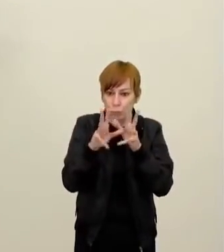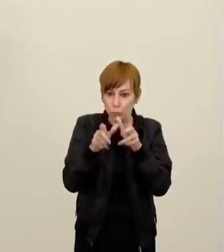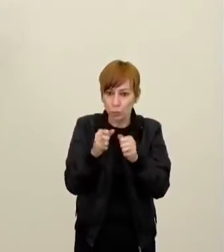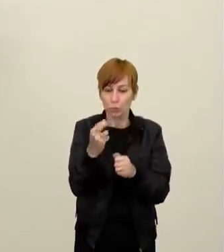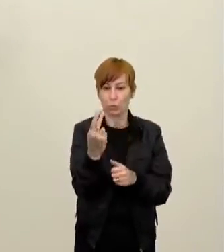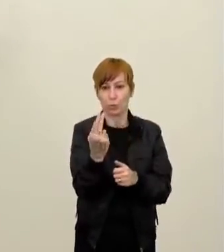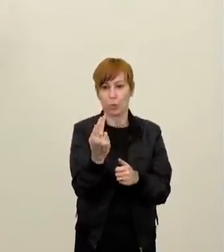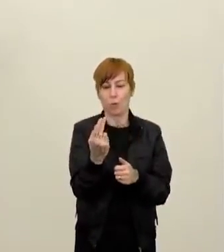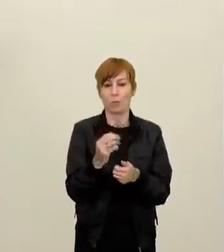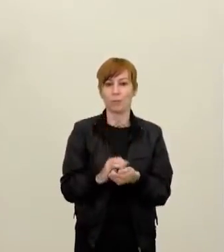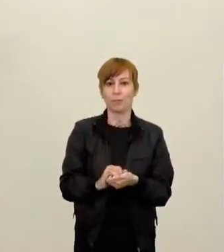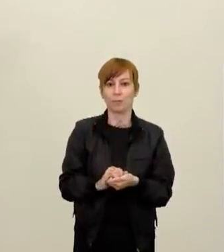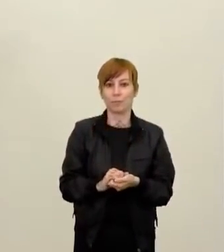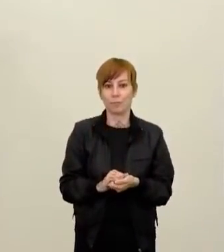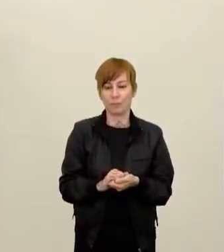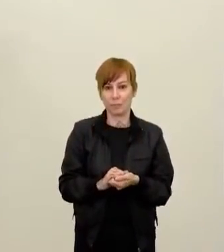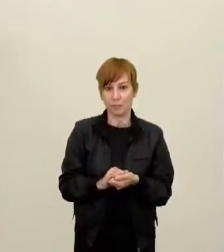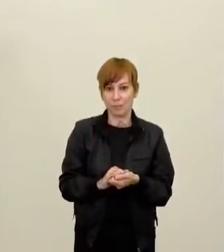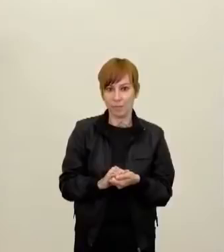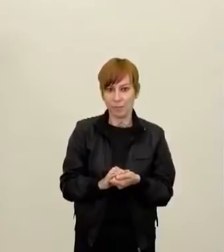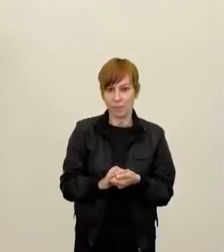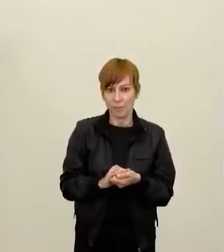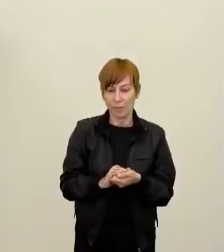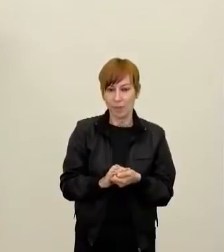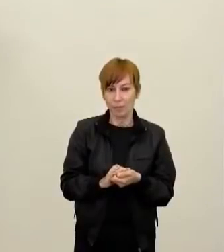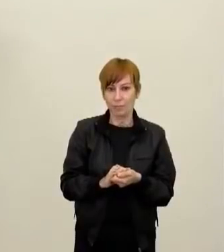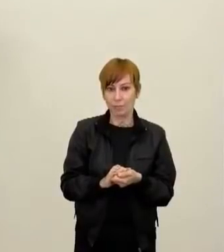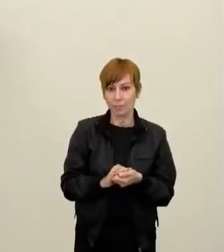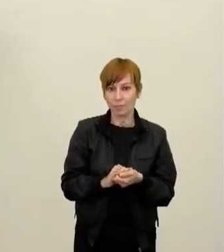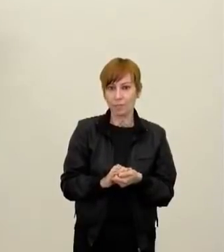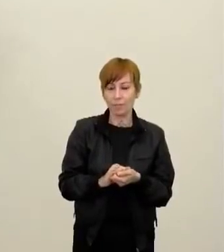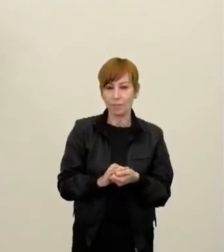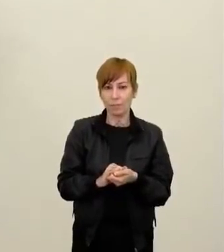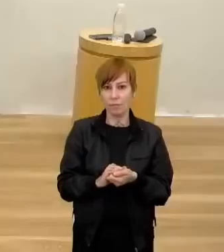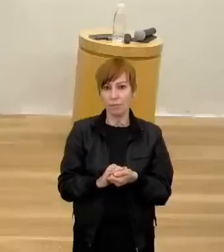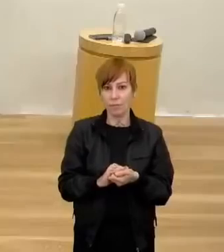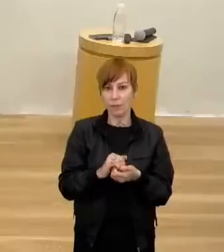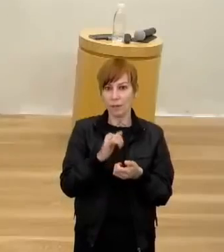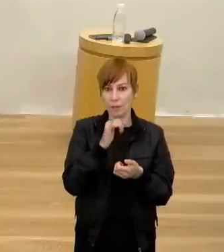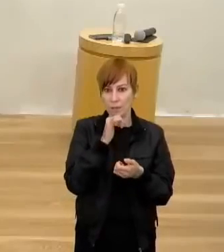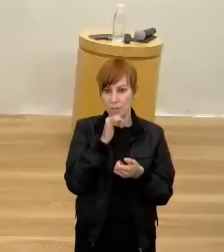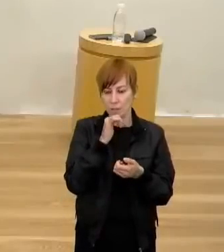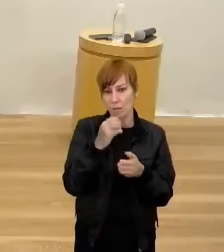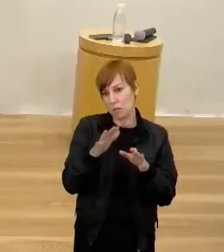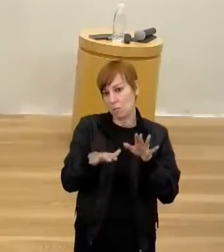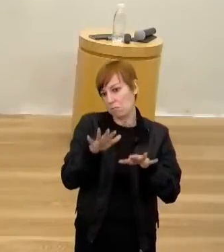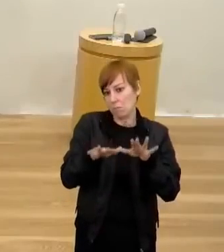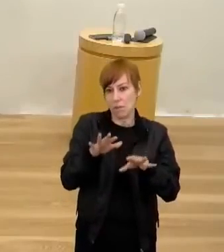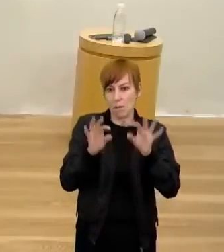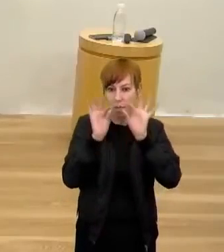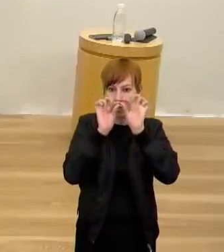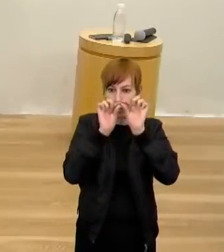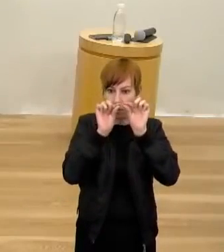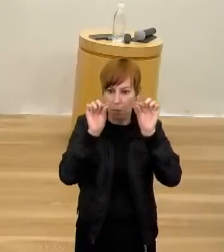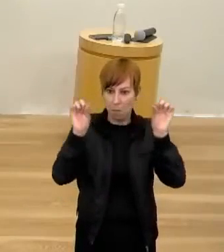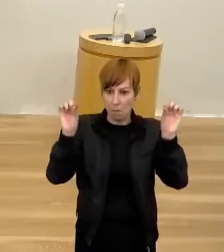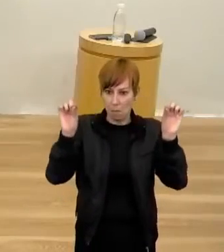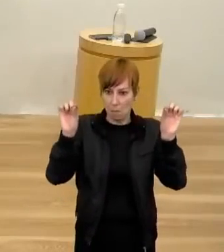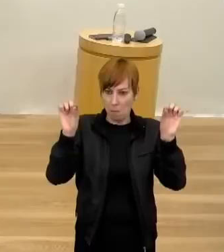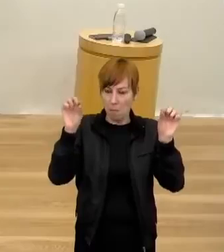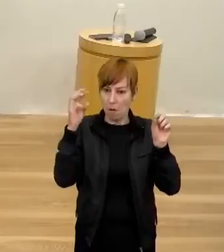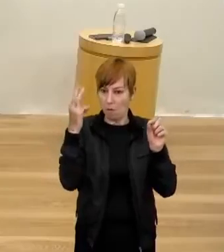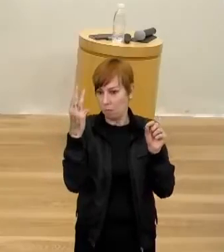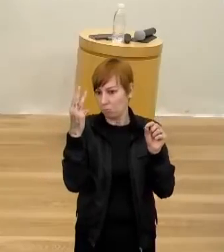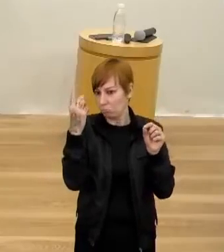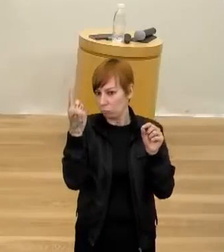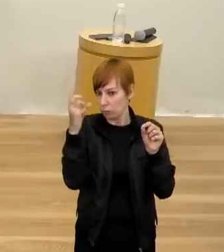Daí vocês vão medir um pedaço aqui qualquer. Por exemplo, se você tivesse medido 10, poderia medir aqui um pedaço de 3 centímetros. Não